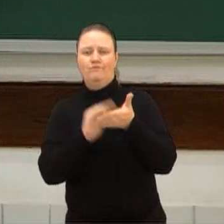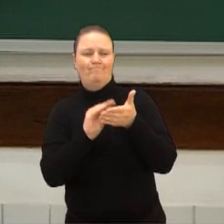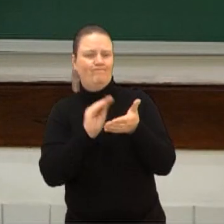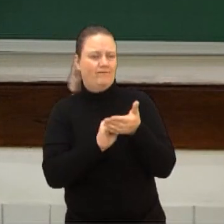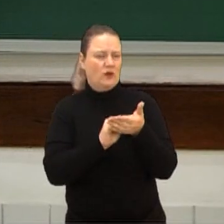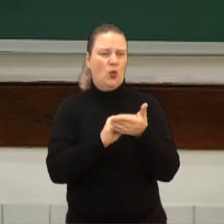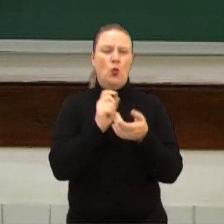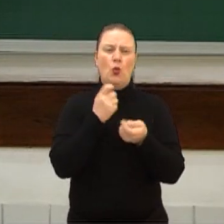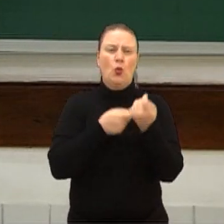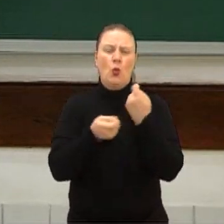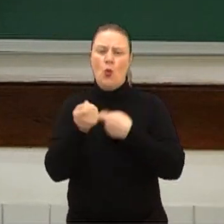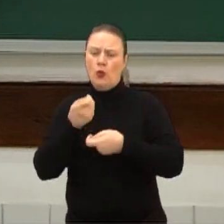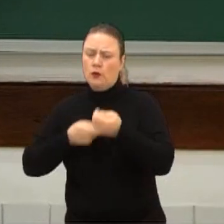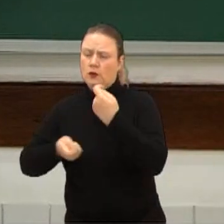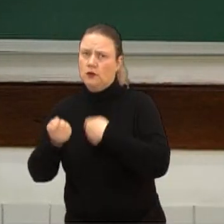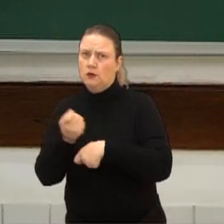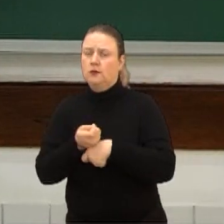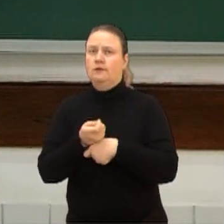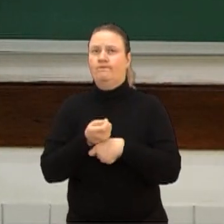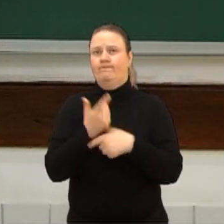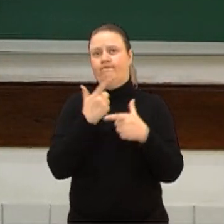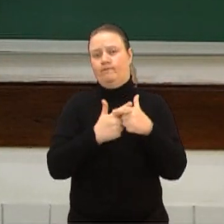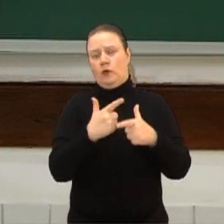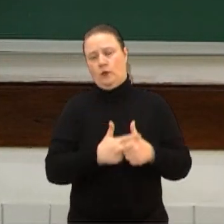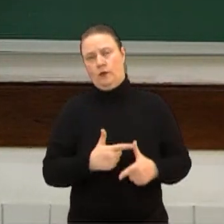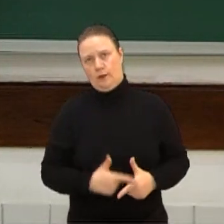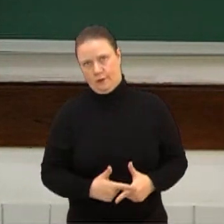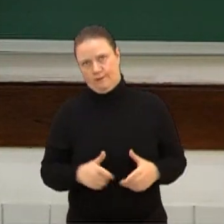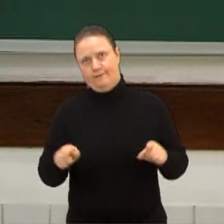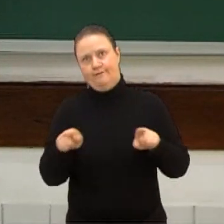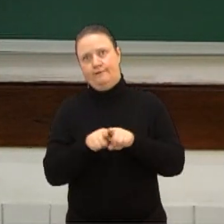e infraestrutura social que tem